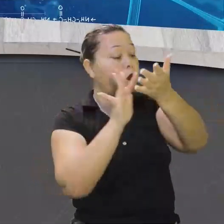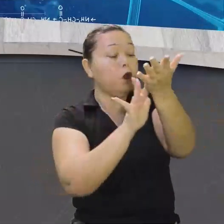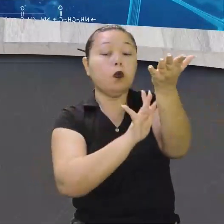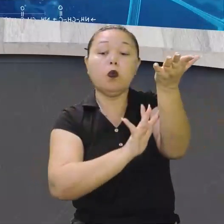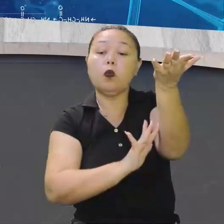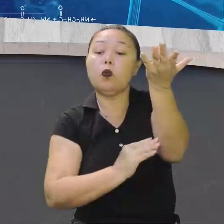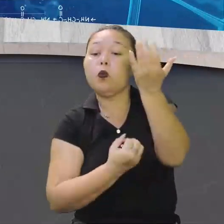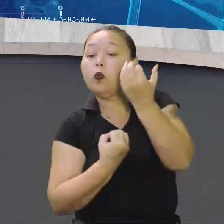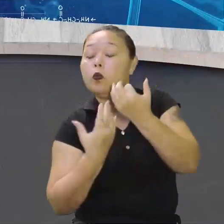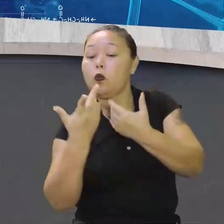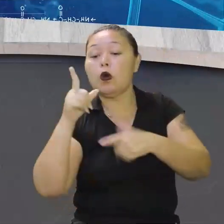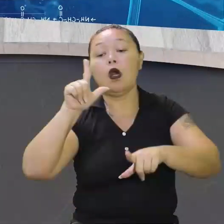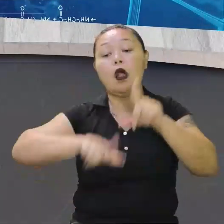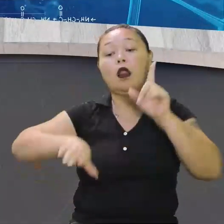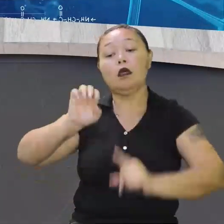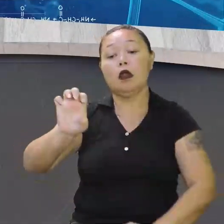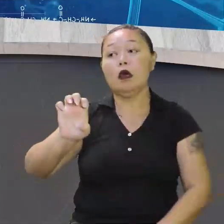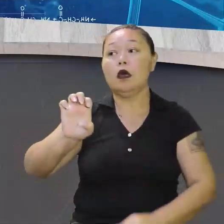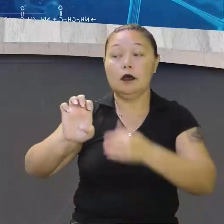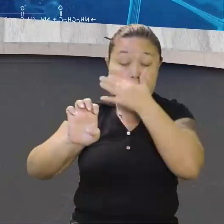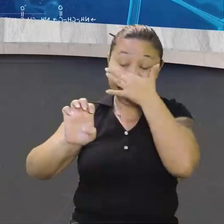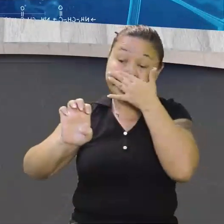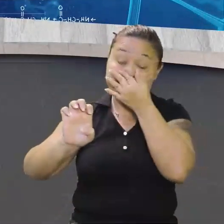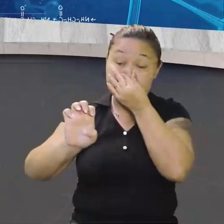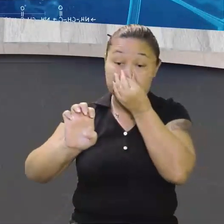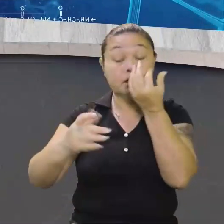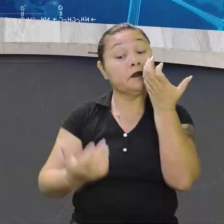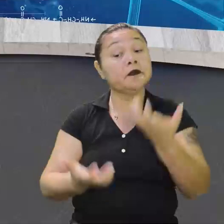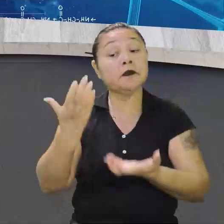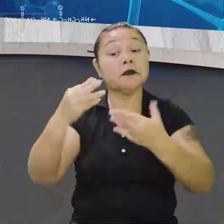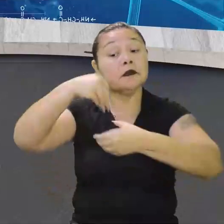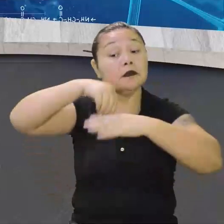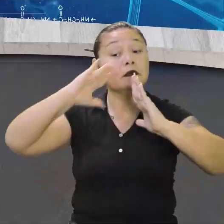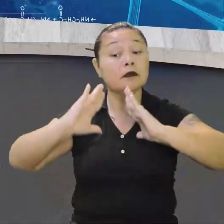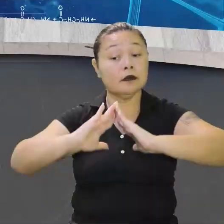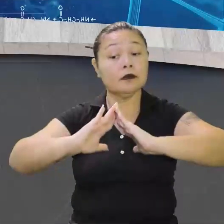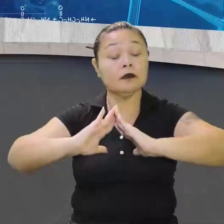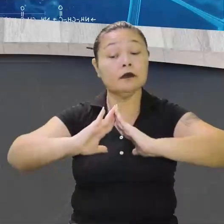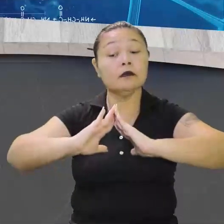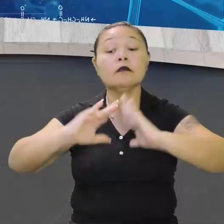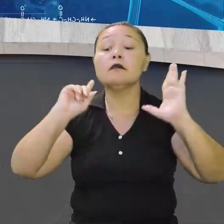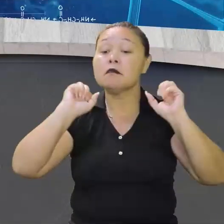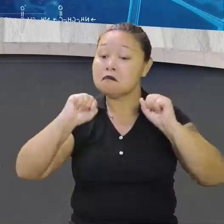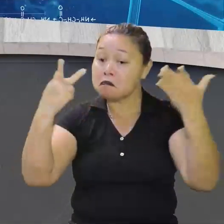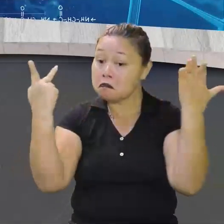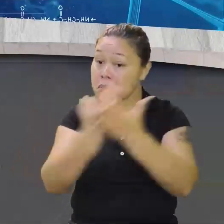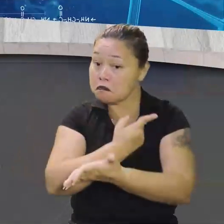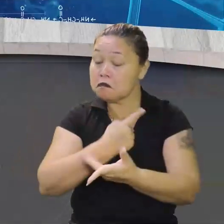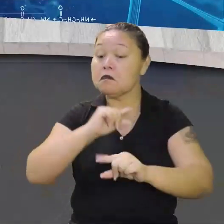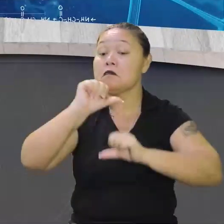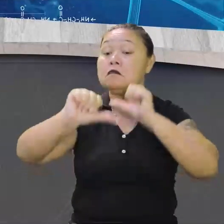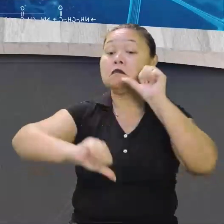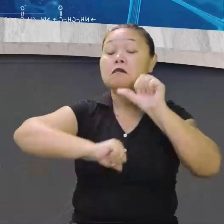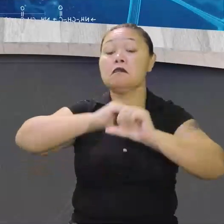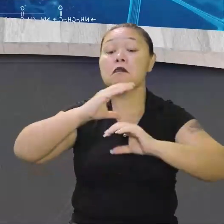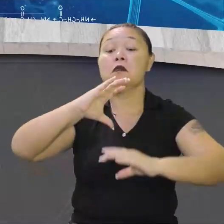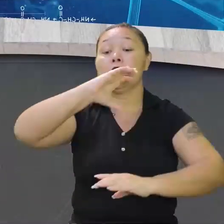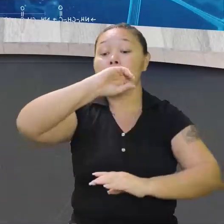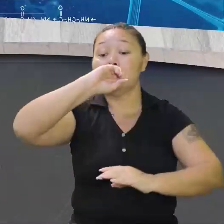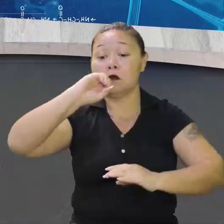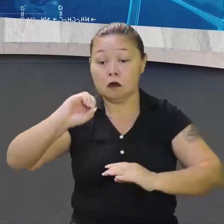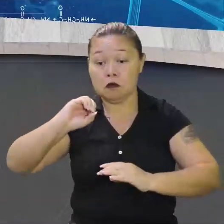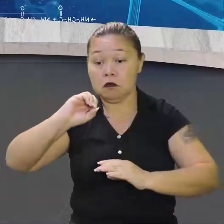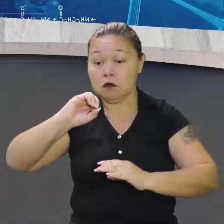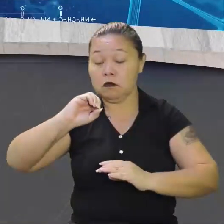daí, ó, a letra E, quando você tem a fogueira dentro de casa, pode acontecer a geração de monóxido de